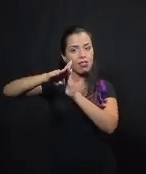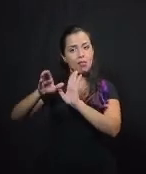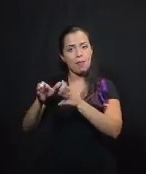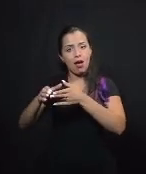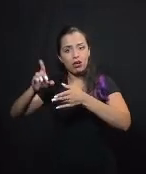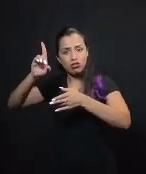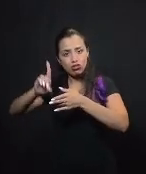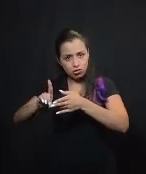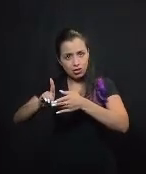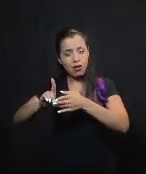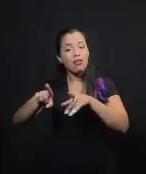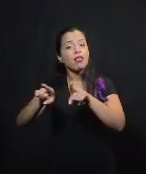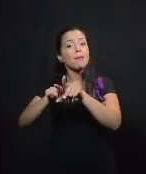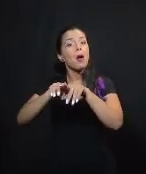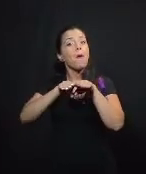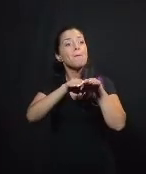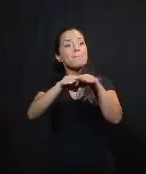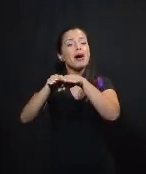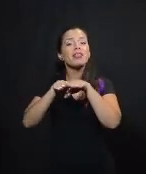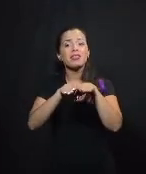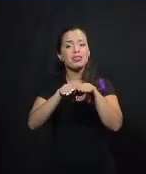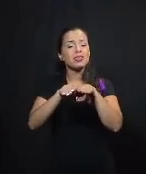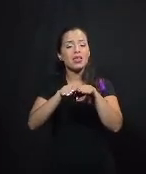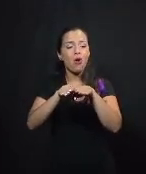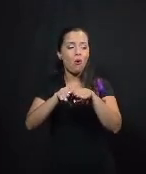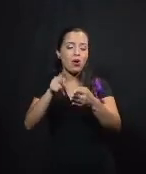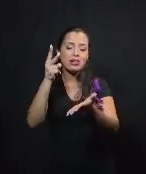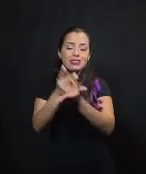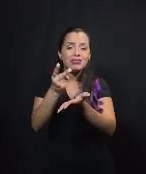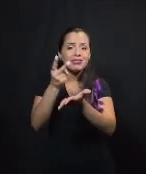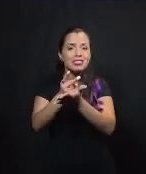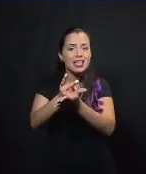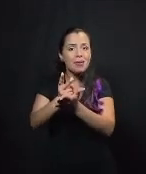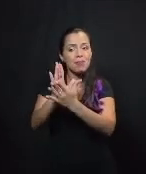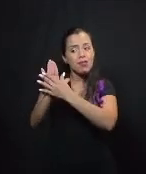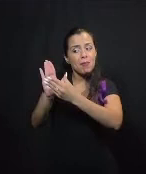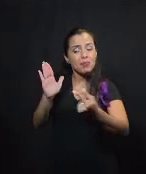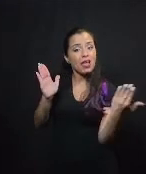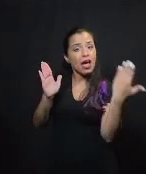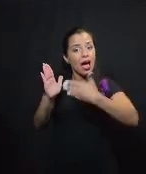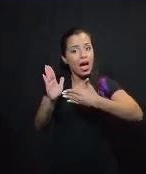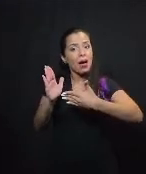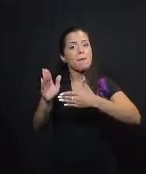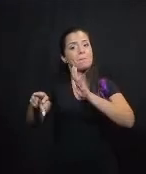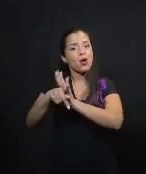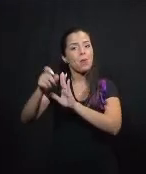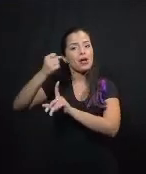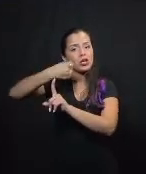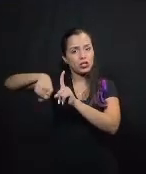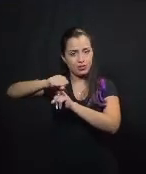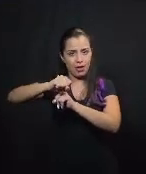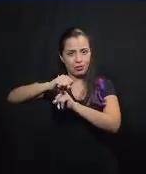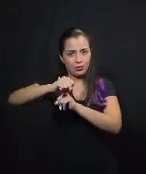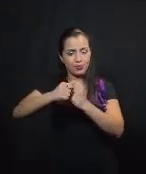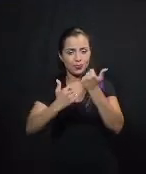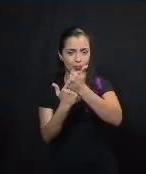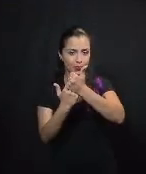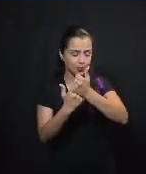papel que não pode ser negado, que tem que ser entendido na sociedade brasileira. Um terceiro